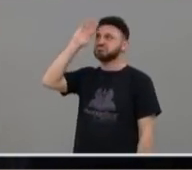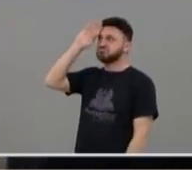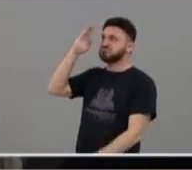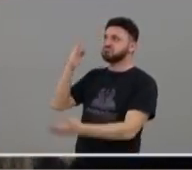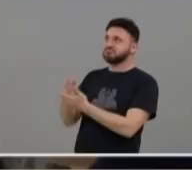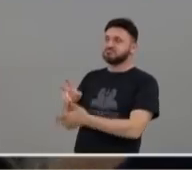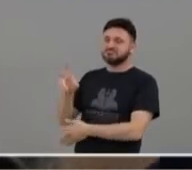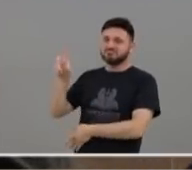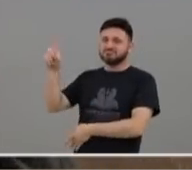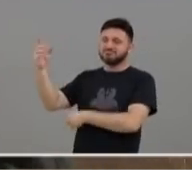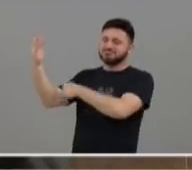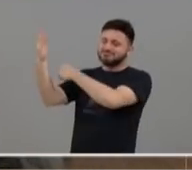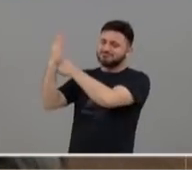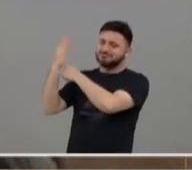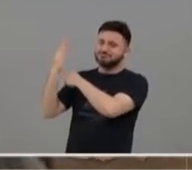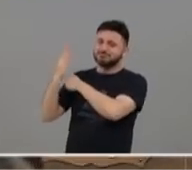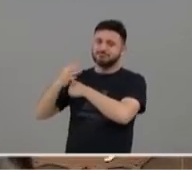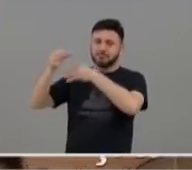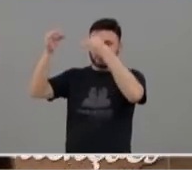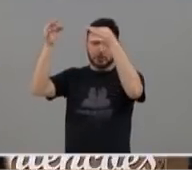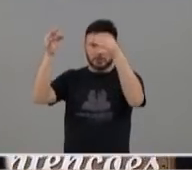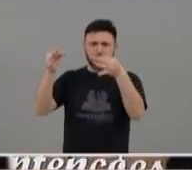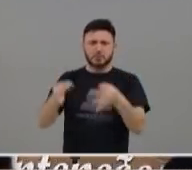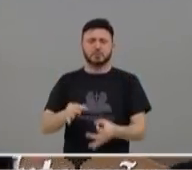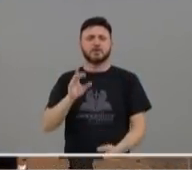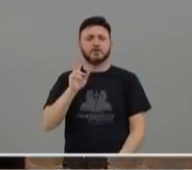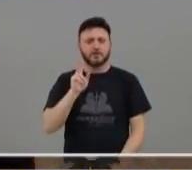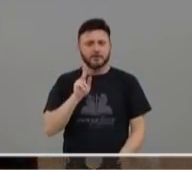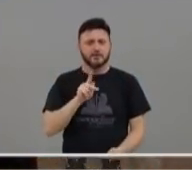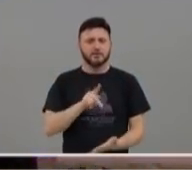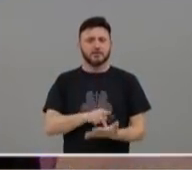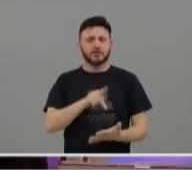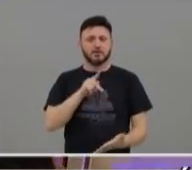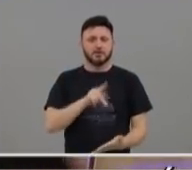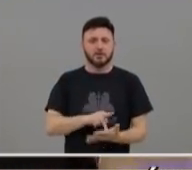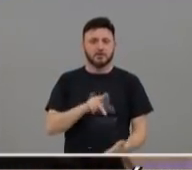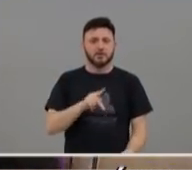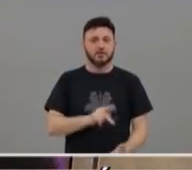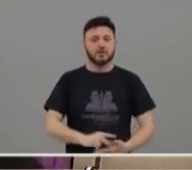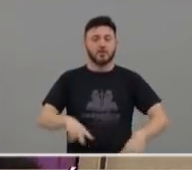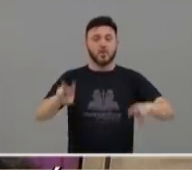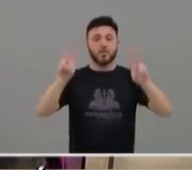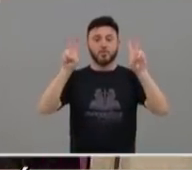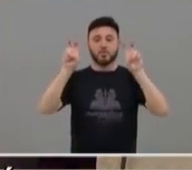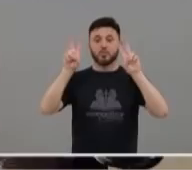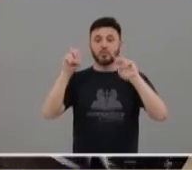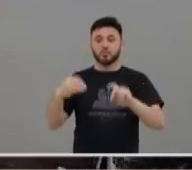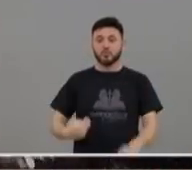é justo e verdadeiro, razão para